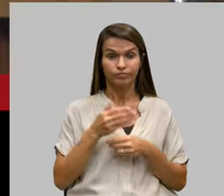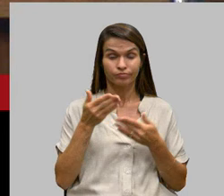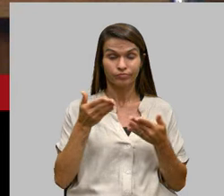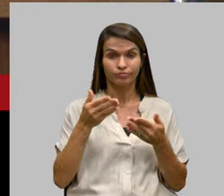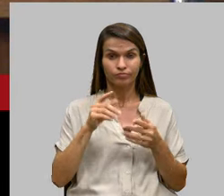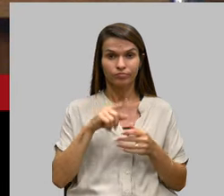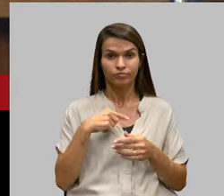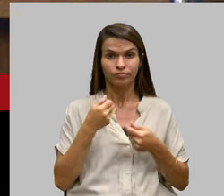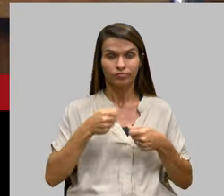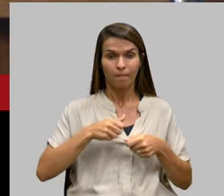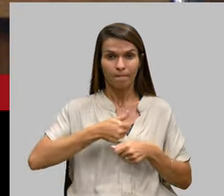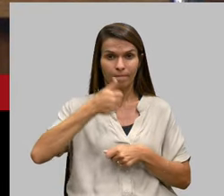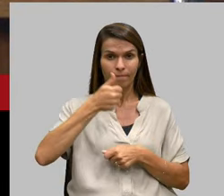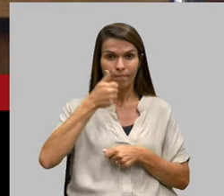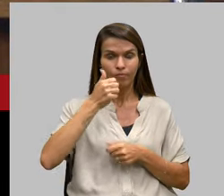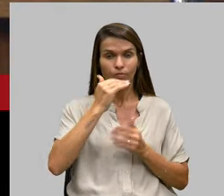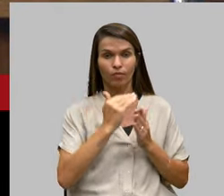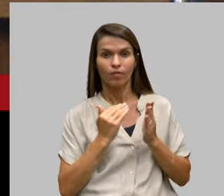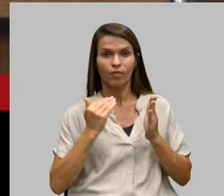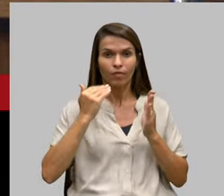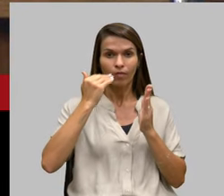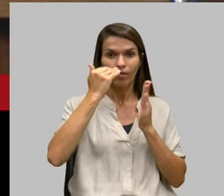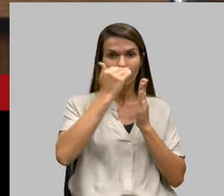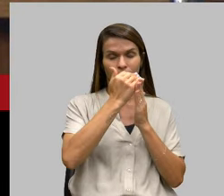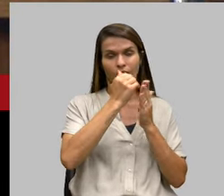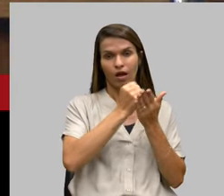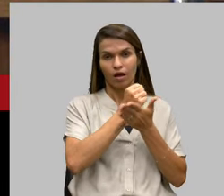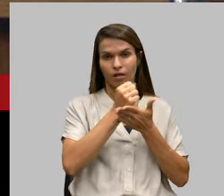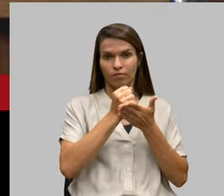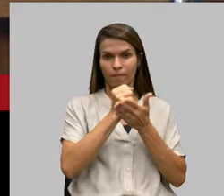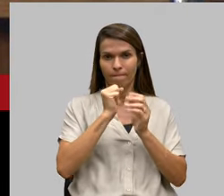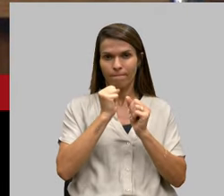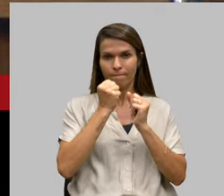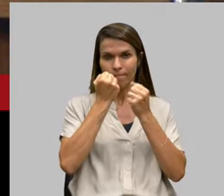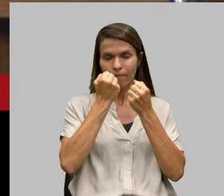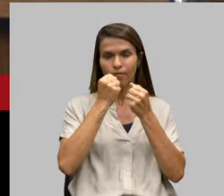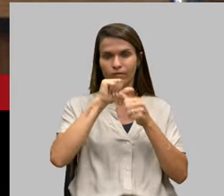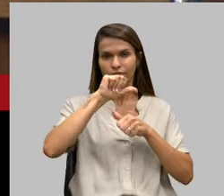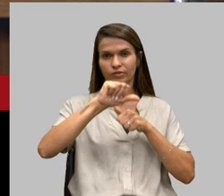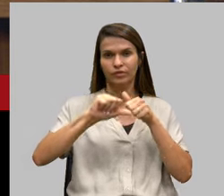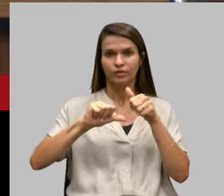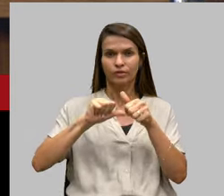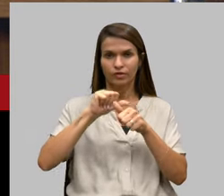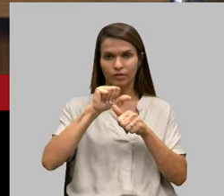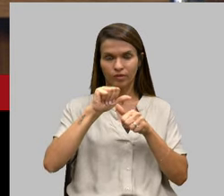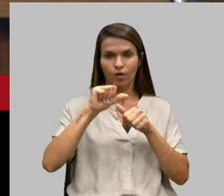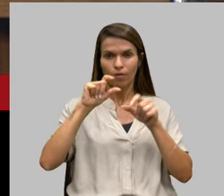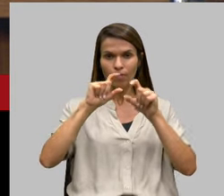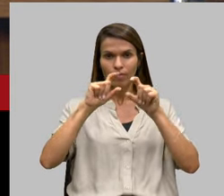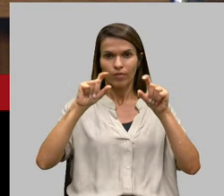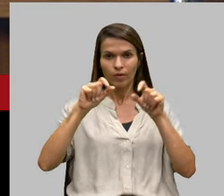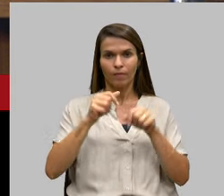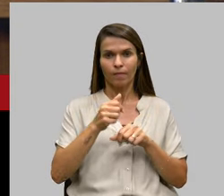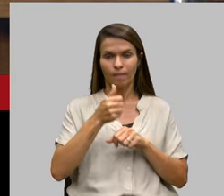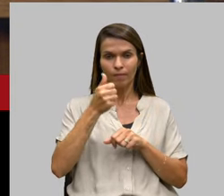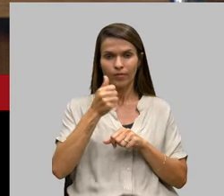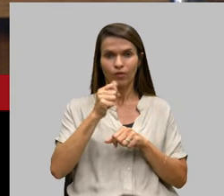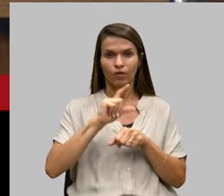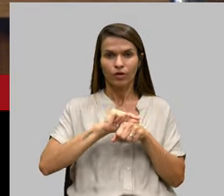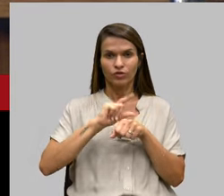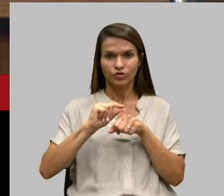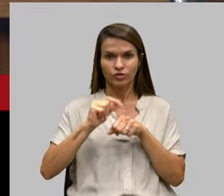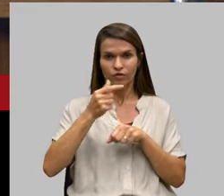primeiro aumentar a base mudar o parágrafo primeiro do artigo 20 a resistência vai ser